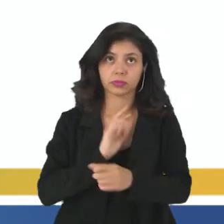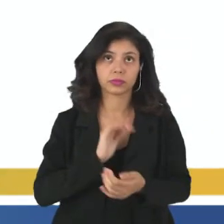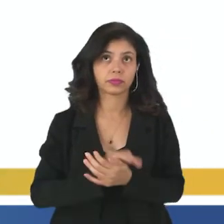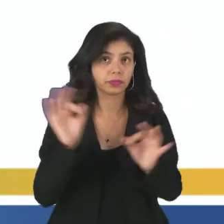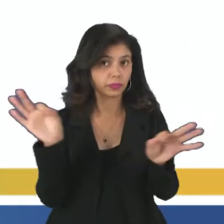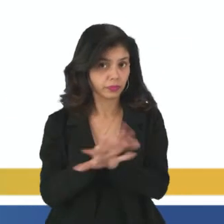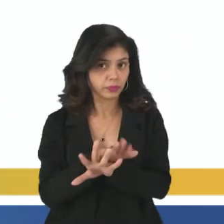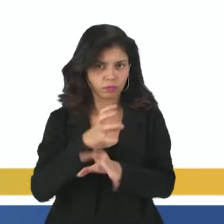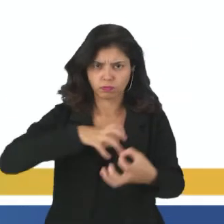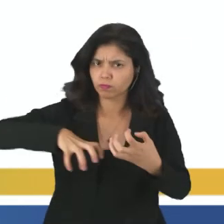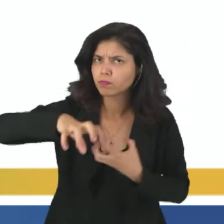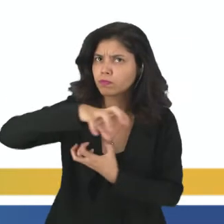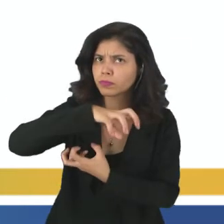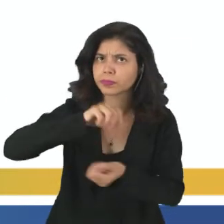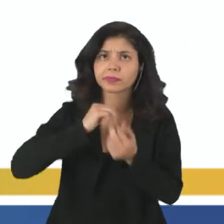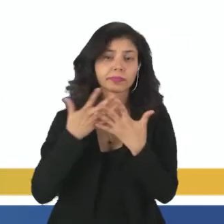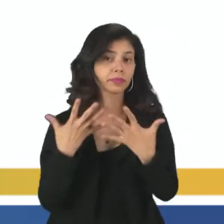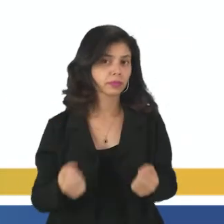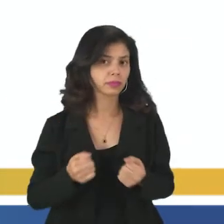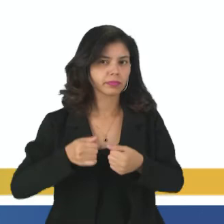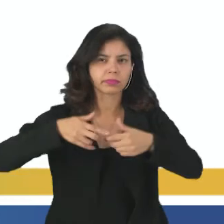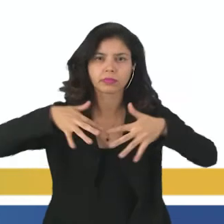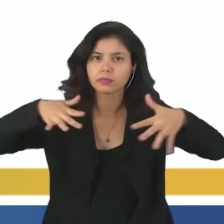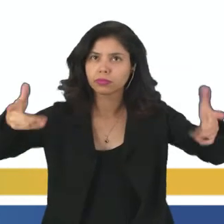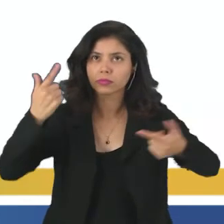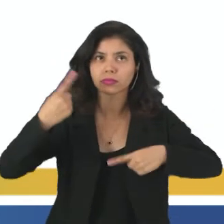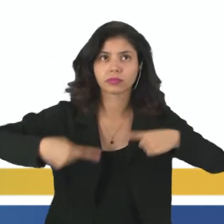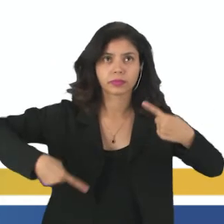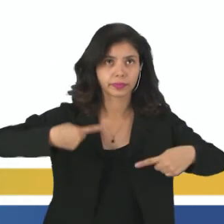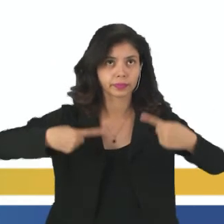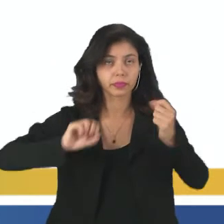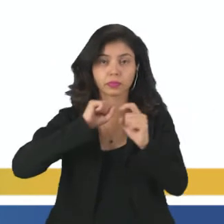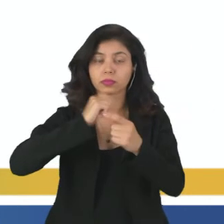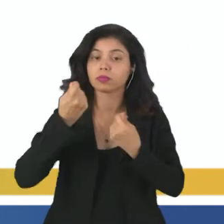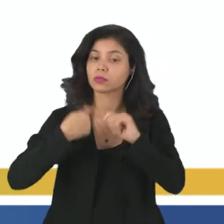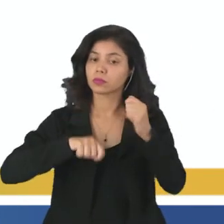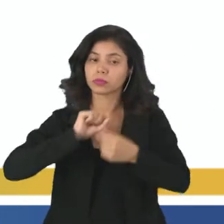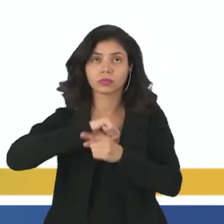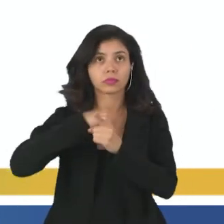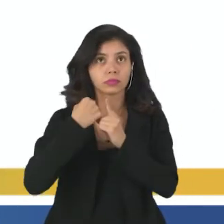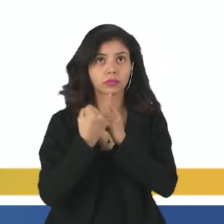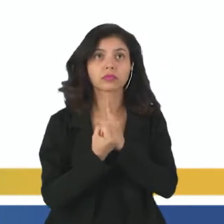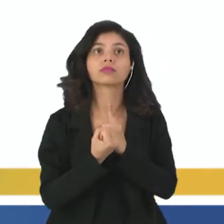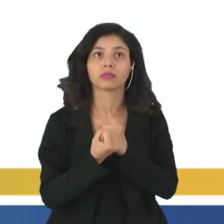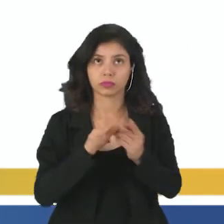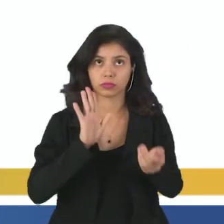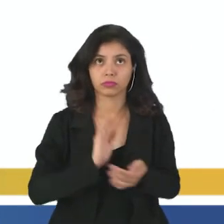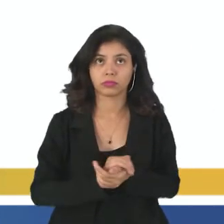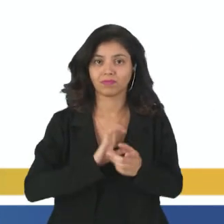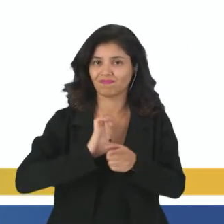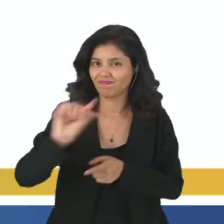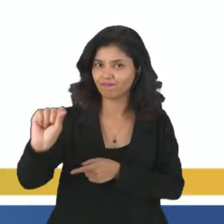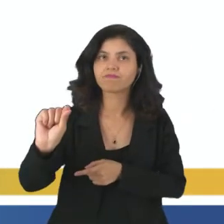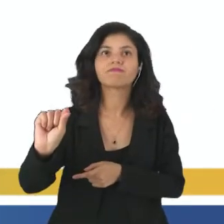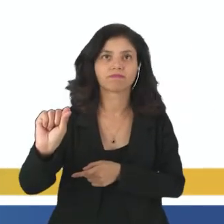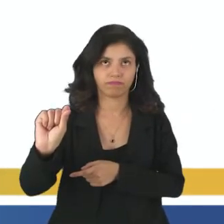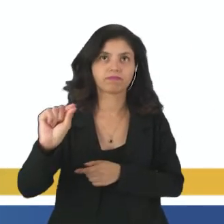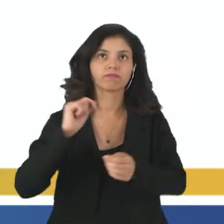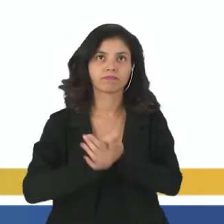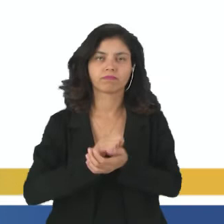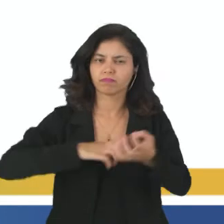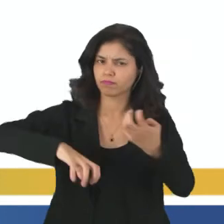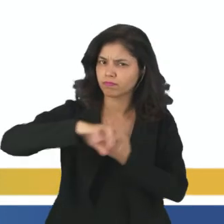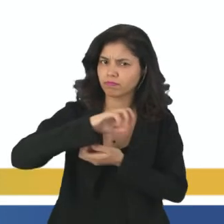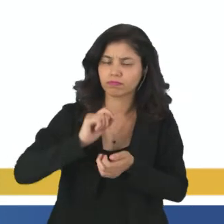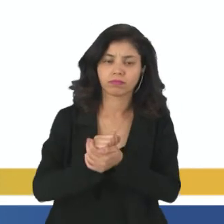desencadearam revoltas e assumiram dimensões políticas e socioeconômicas que fugiram do seu controle. A revolta